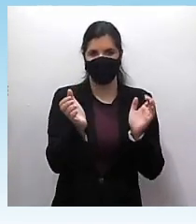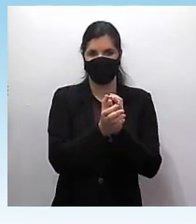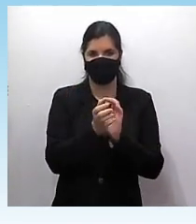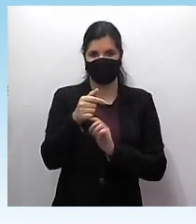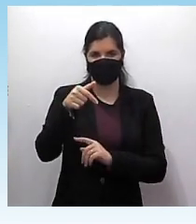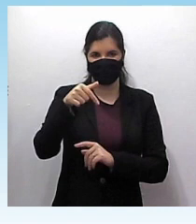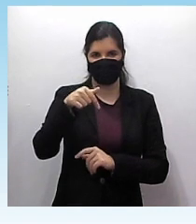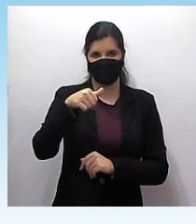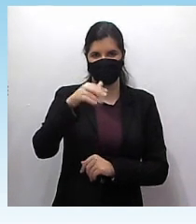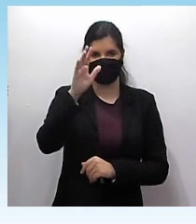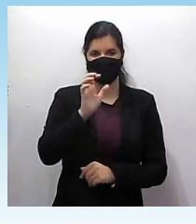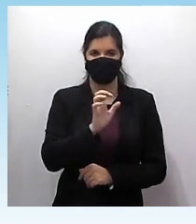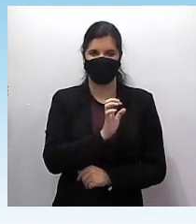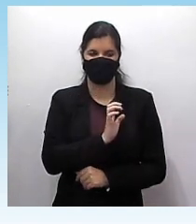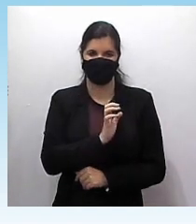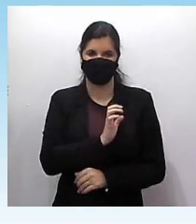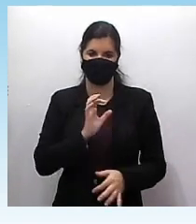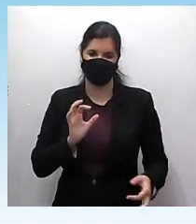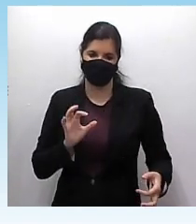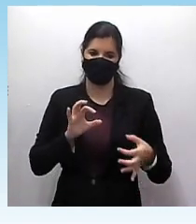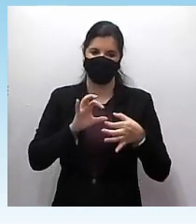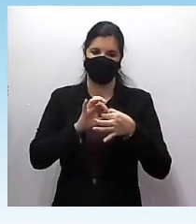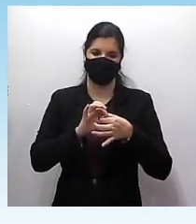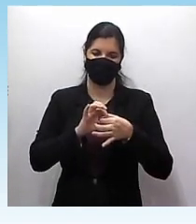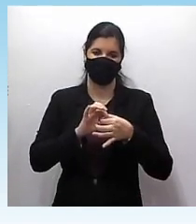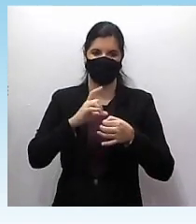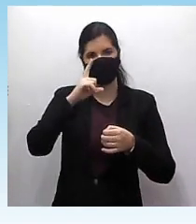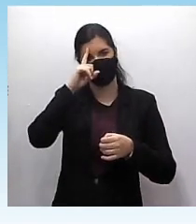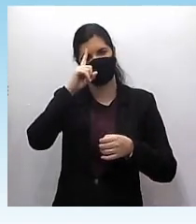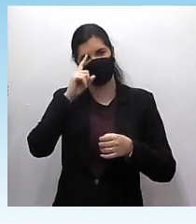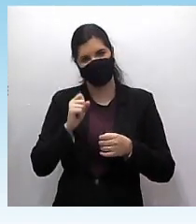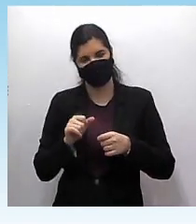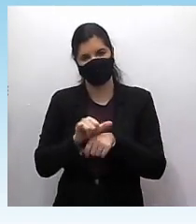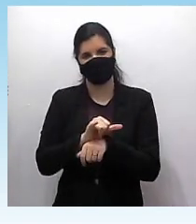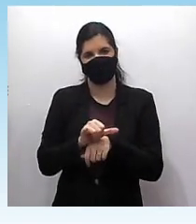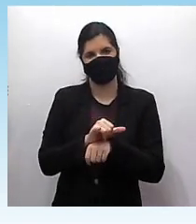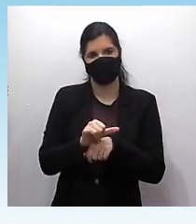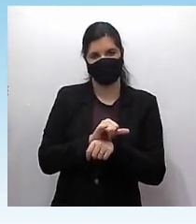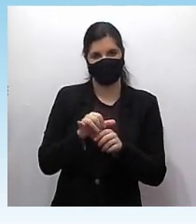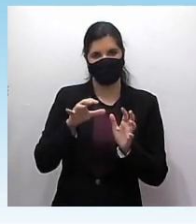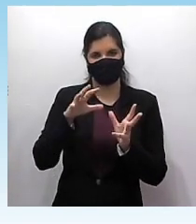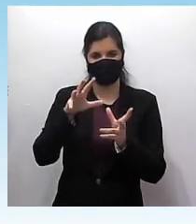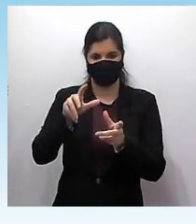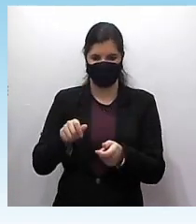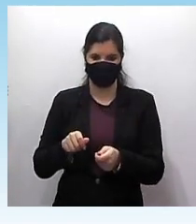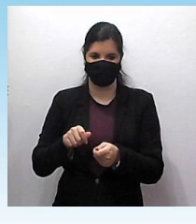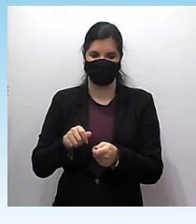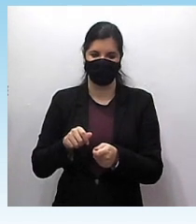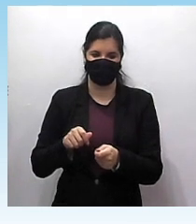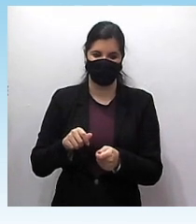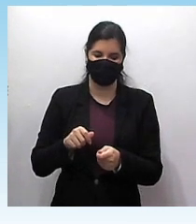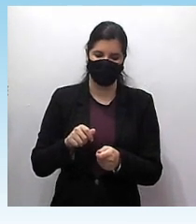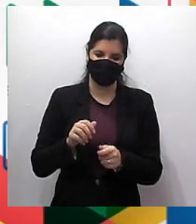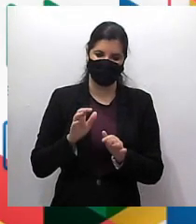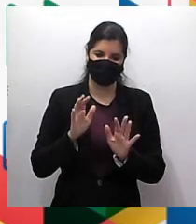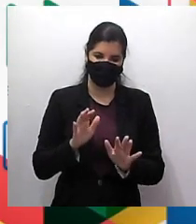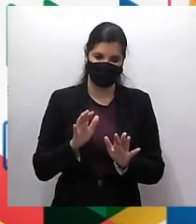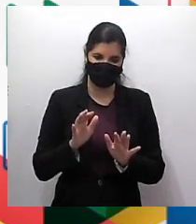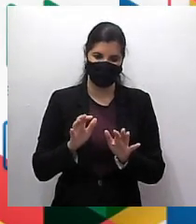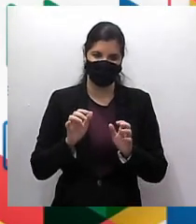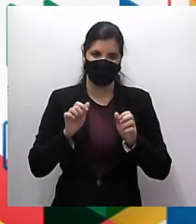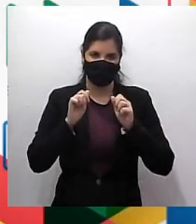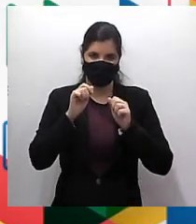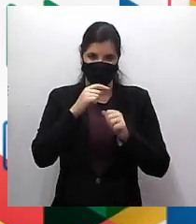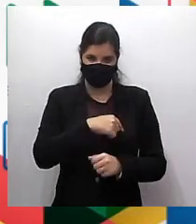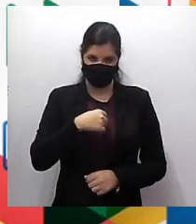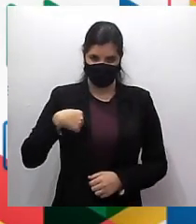7 mais ricos do mundo, que se uniram para tomar as decisões do mundo. E aí o que acontece? Com essa expansão da